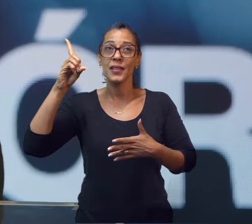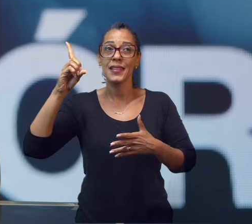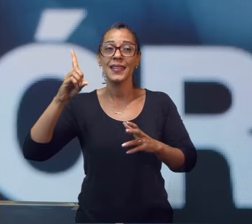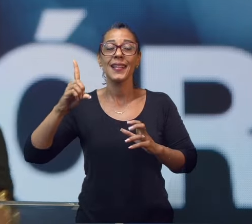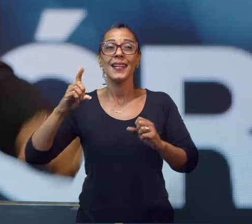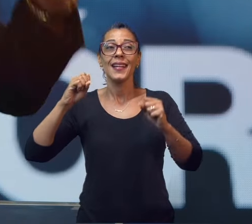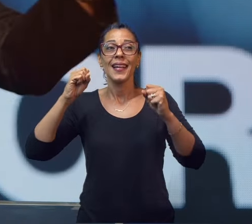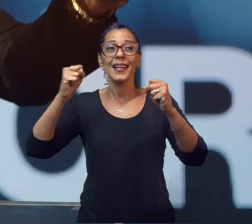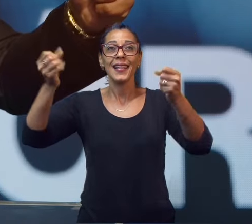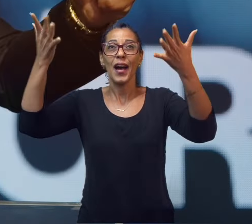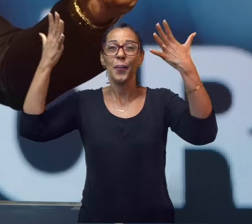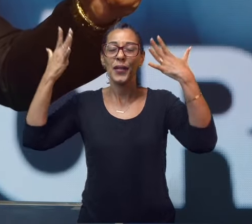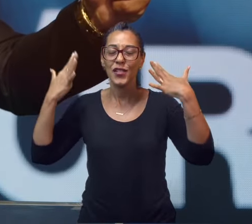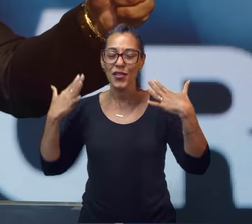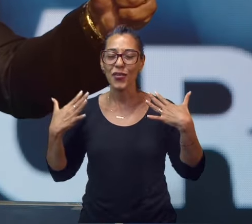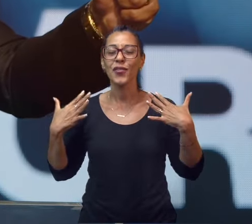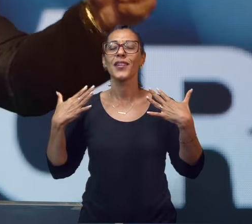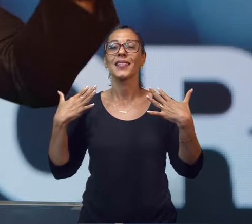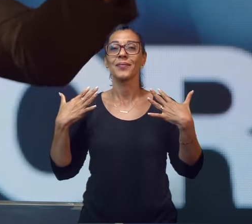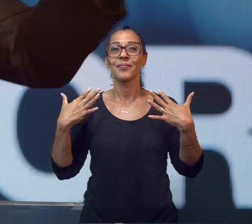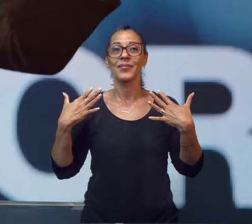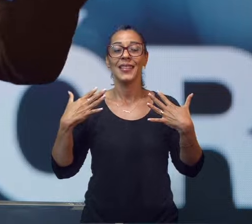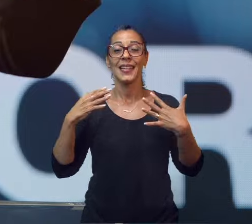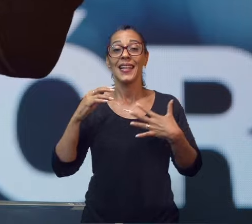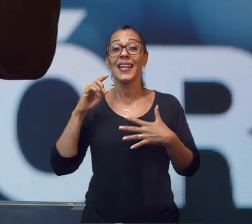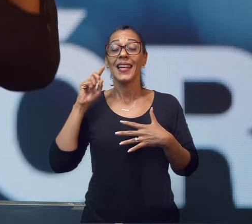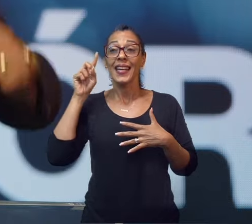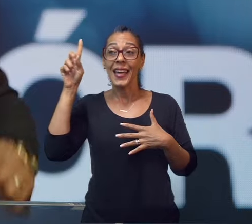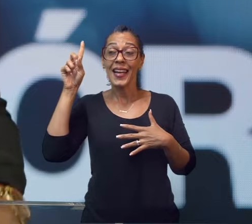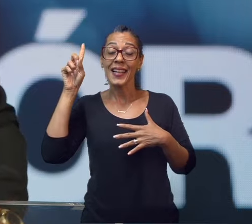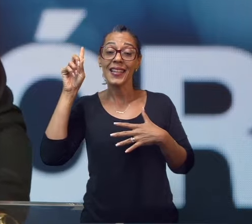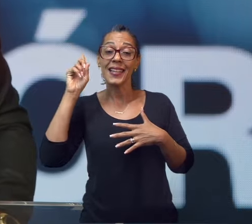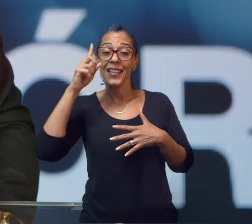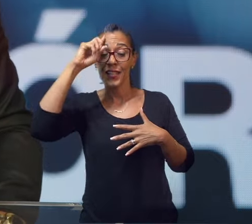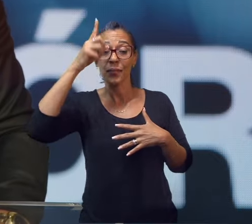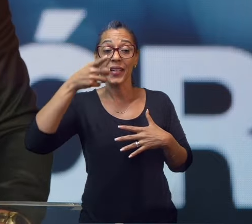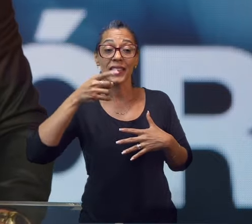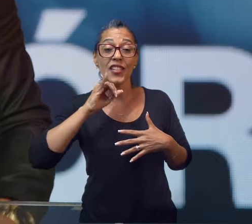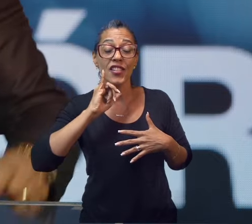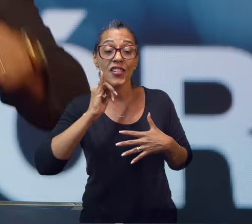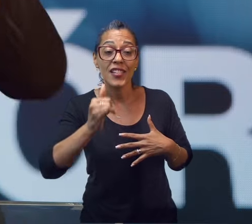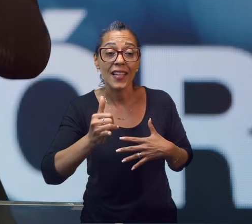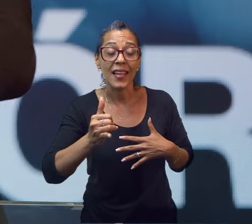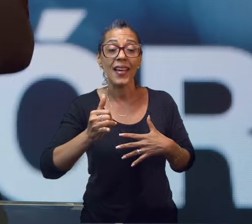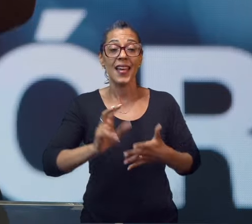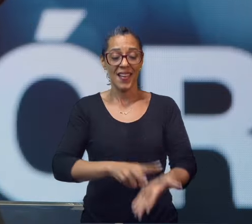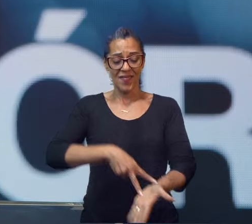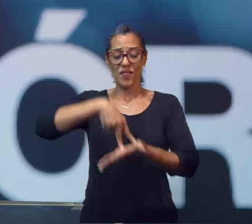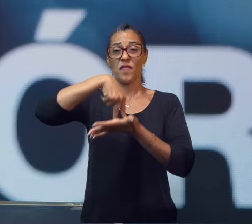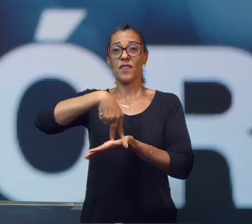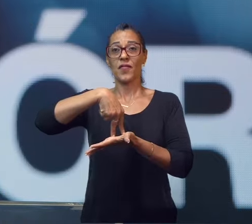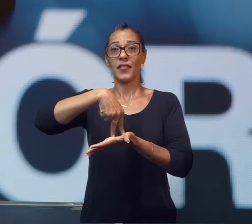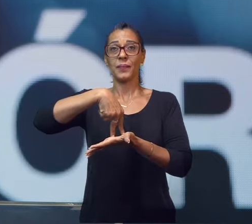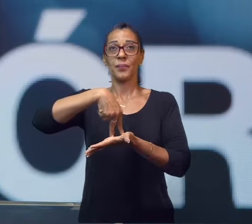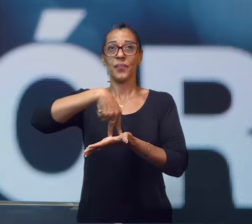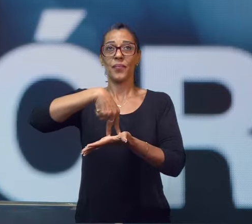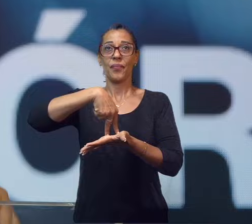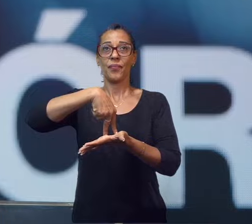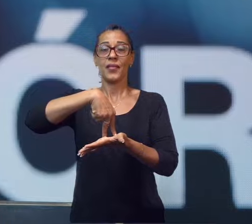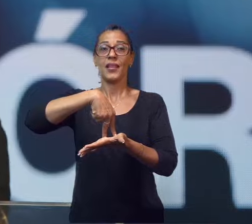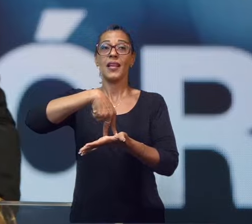ele tá dizendo ergue-te receba autoridade para levantar alguém nessa noite você vai sair daqui com autoridade para